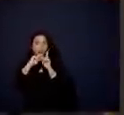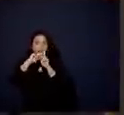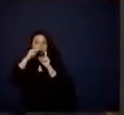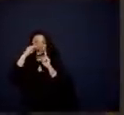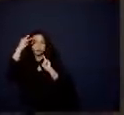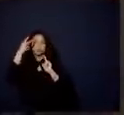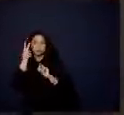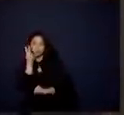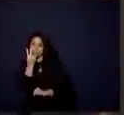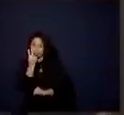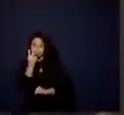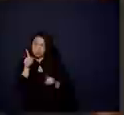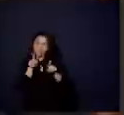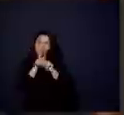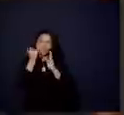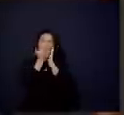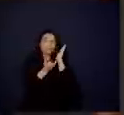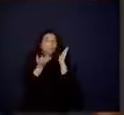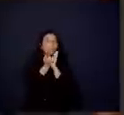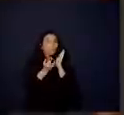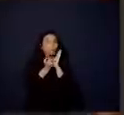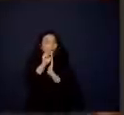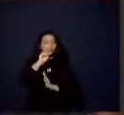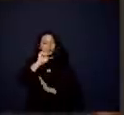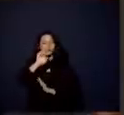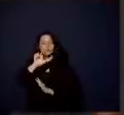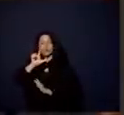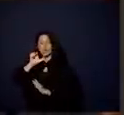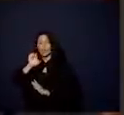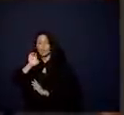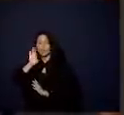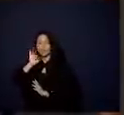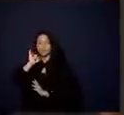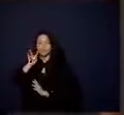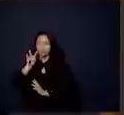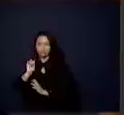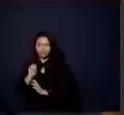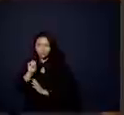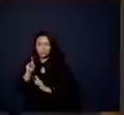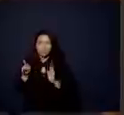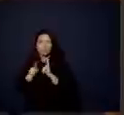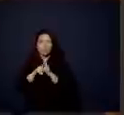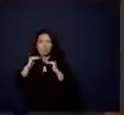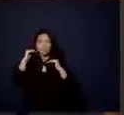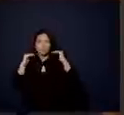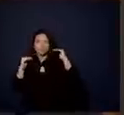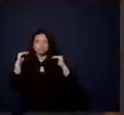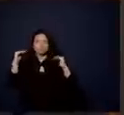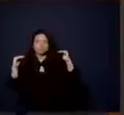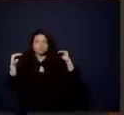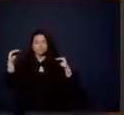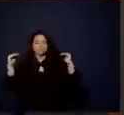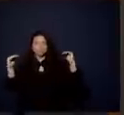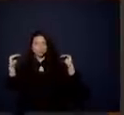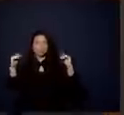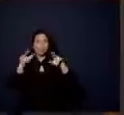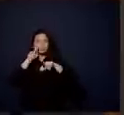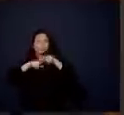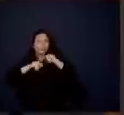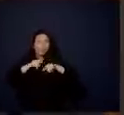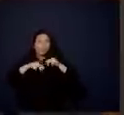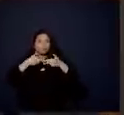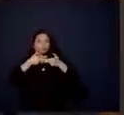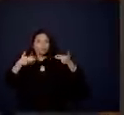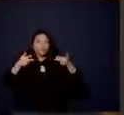e um imposto seletivo que é um imposto que a gente chama de extrafiscal de natureza regulatória que incidiria sobre produtos